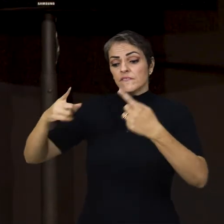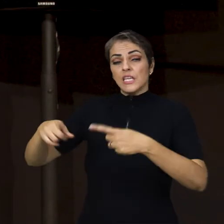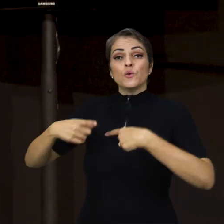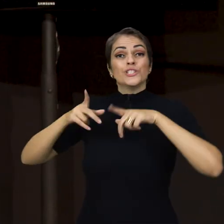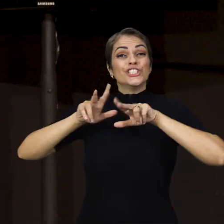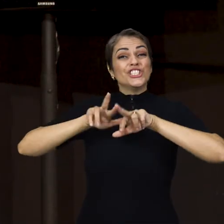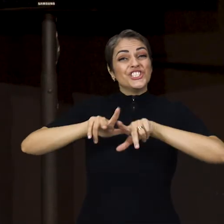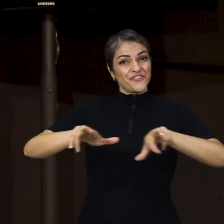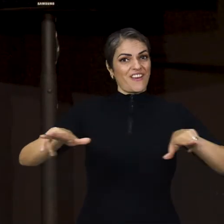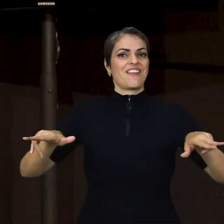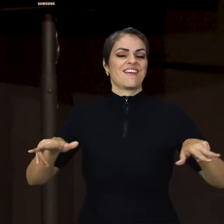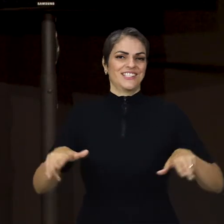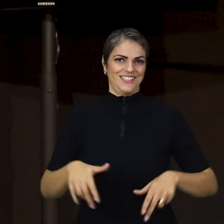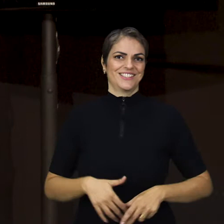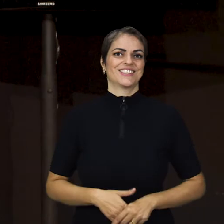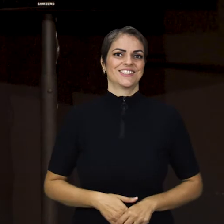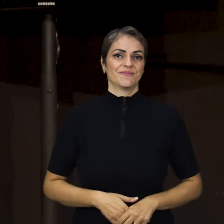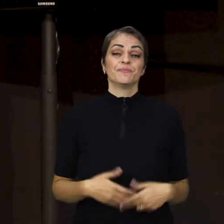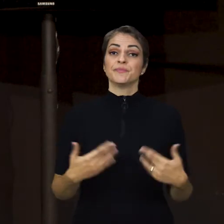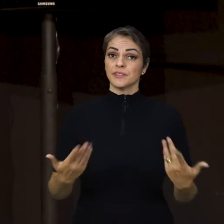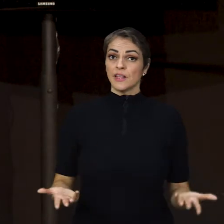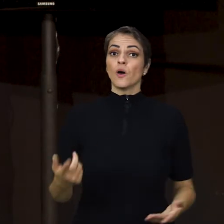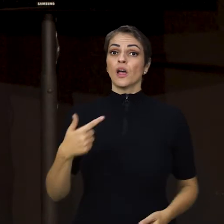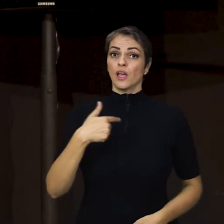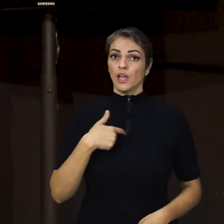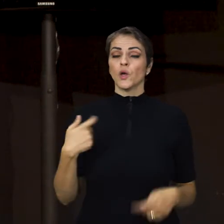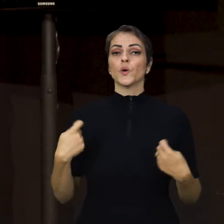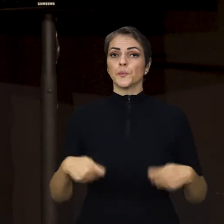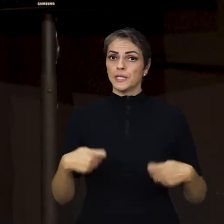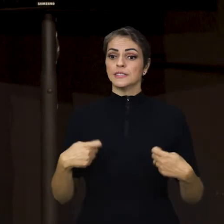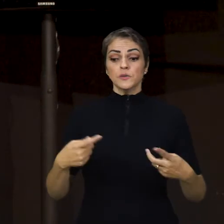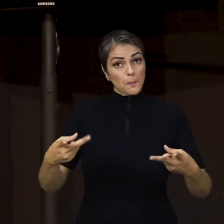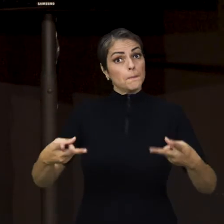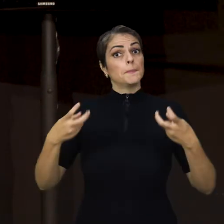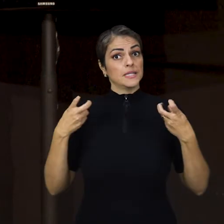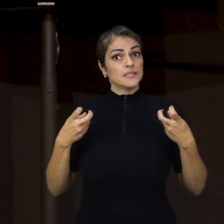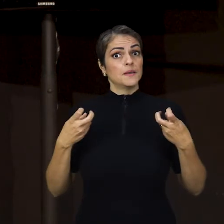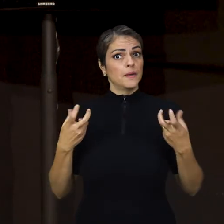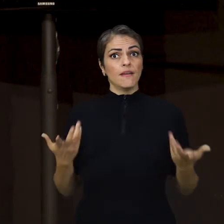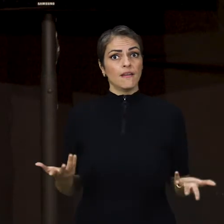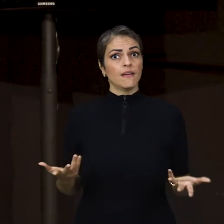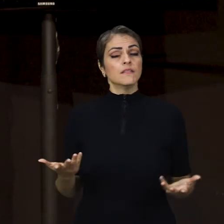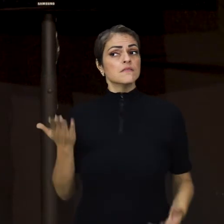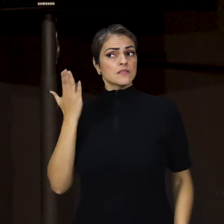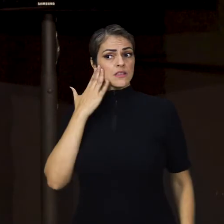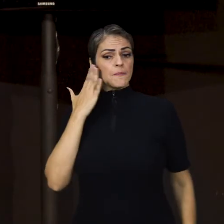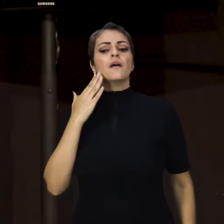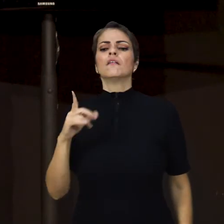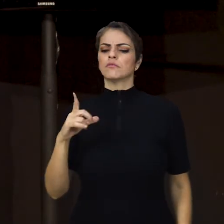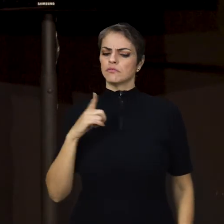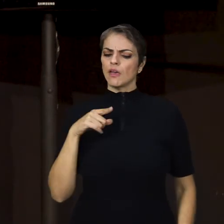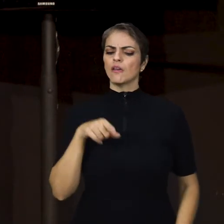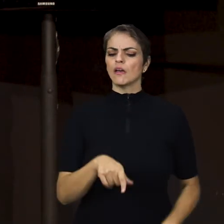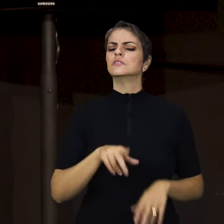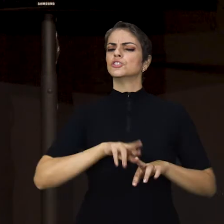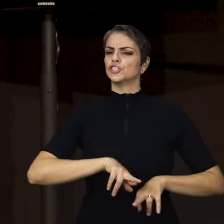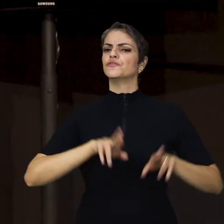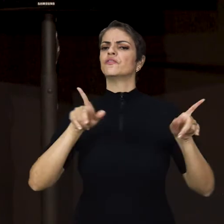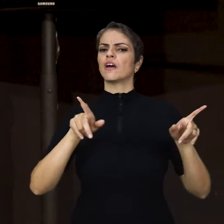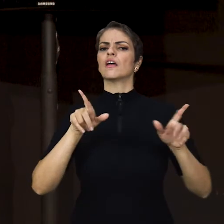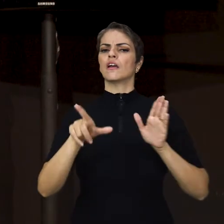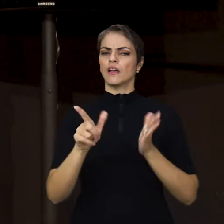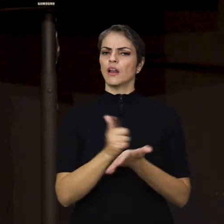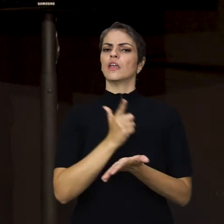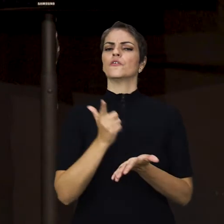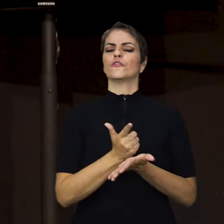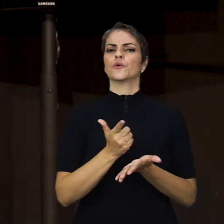interpretação. E um primeiro passo que eu preciso tomar, então, é reconhecer isso. Reconhecer diante de qual gênero